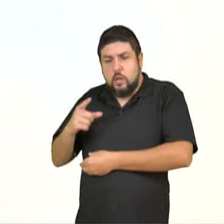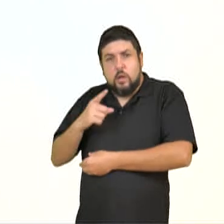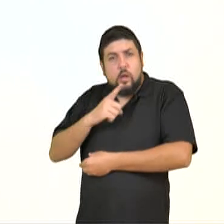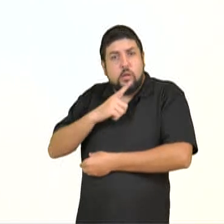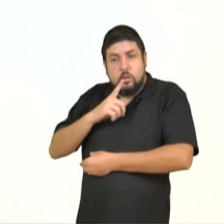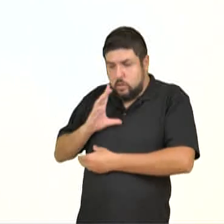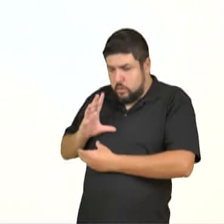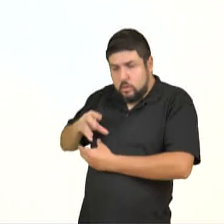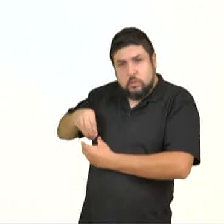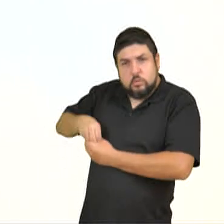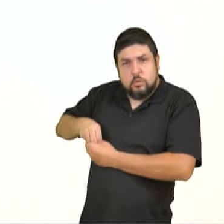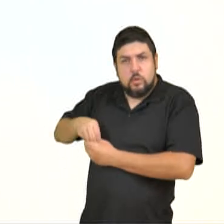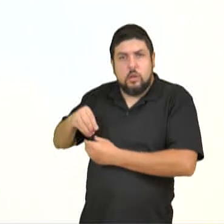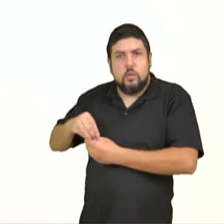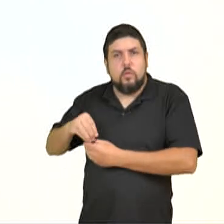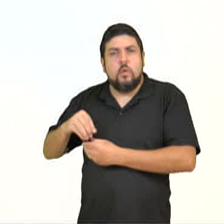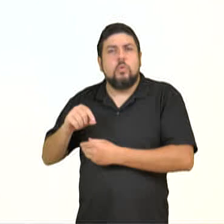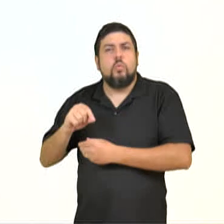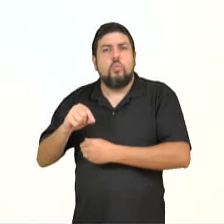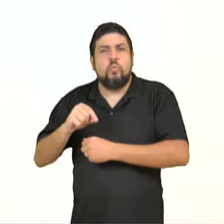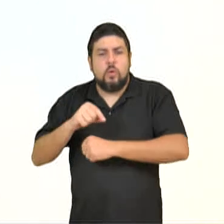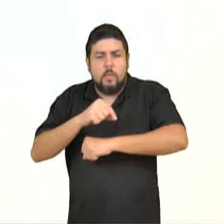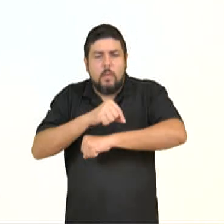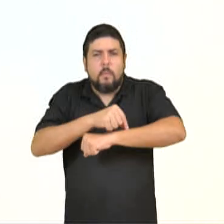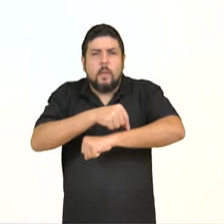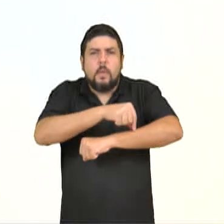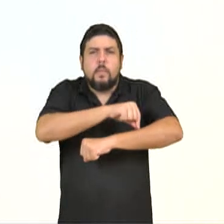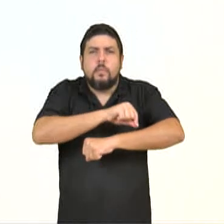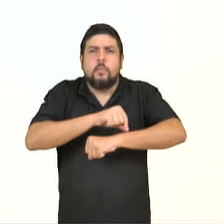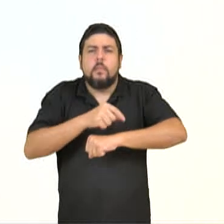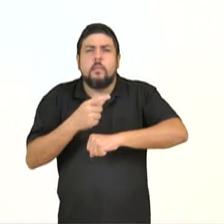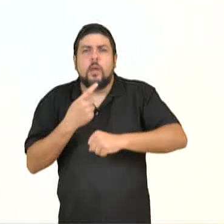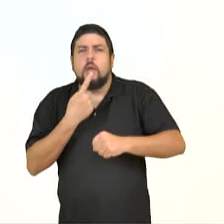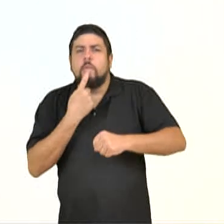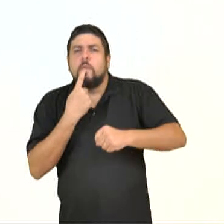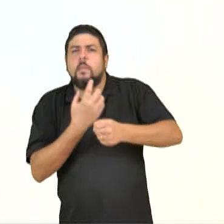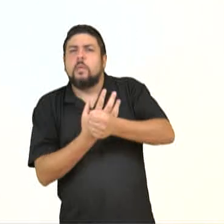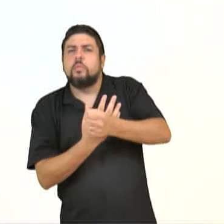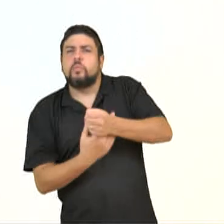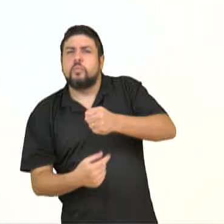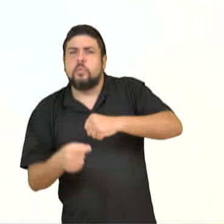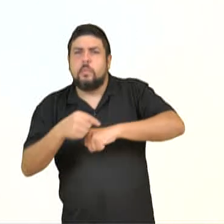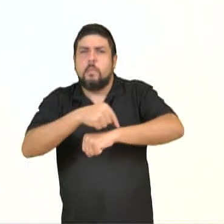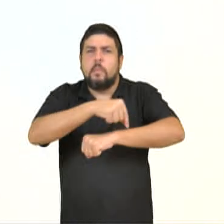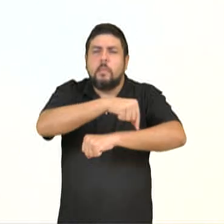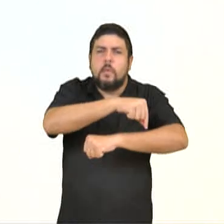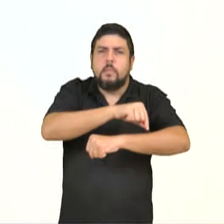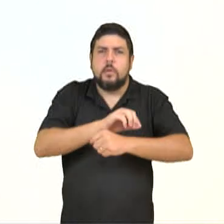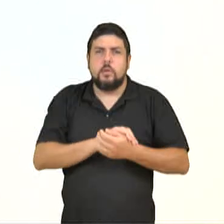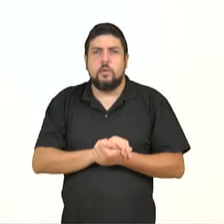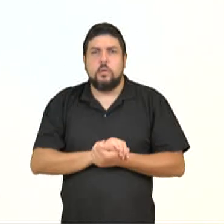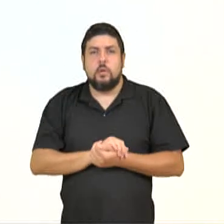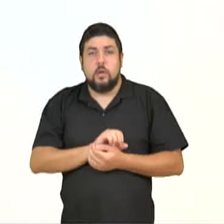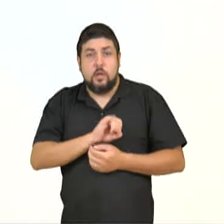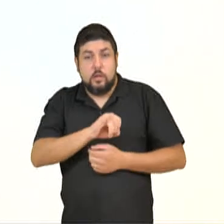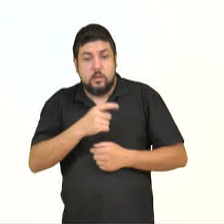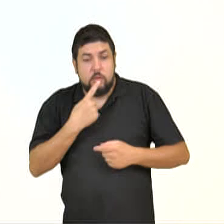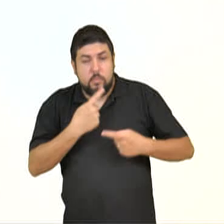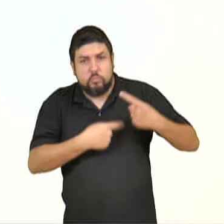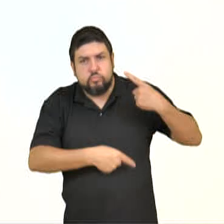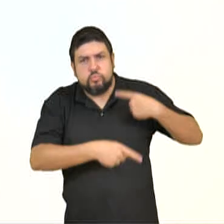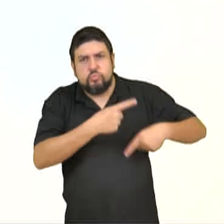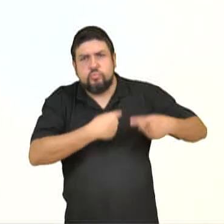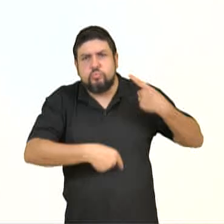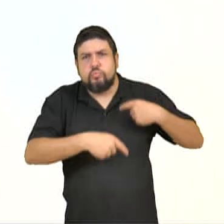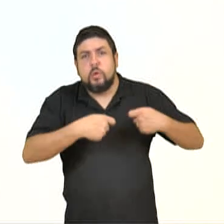de hemácias, de glóbulos vermelhos do nosso sangue, que depois, se o nosso sangue precisar, vai